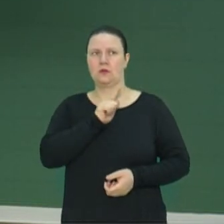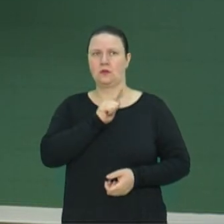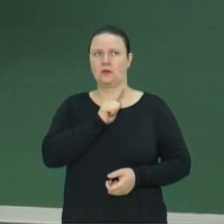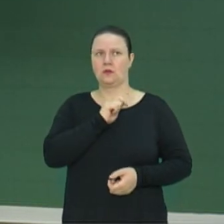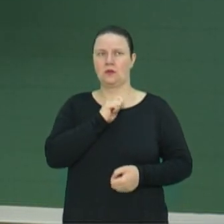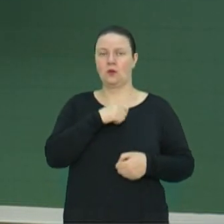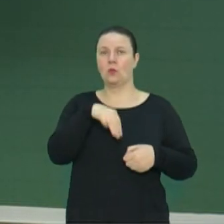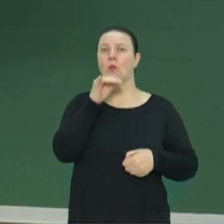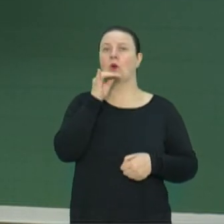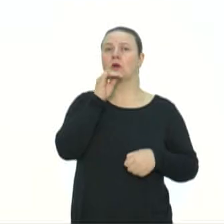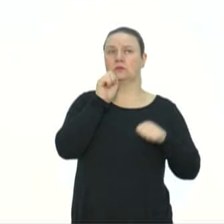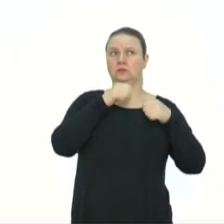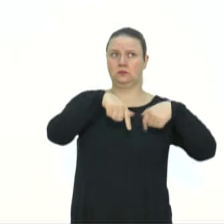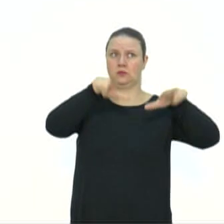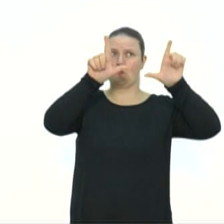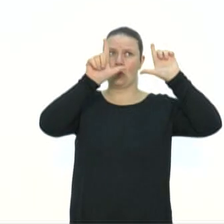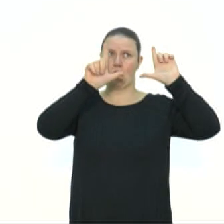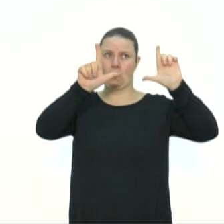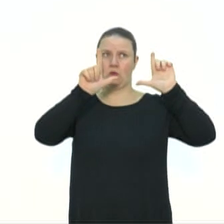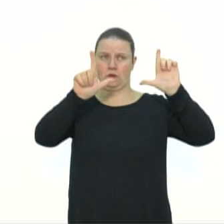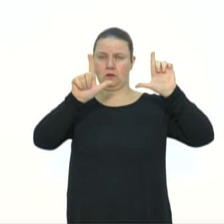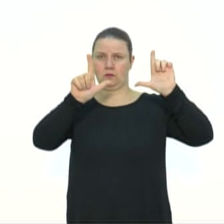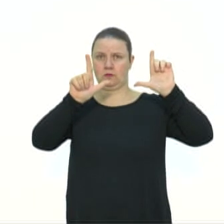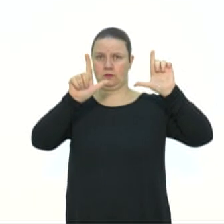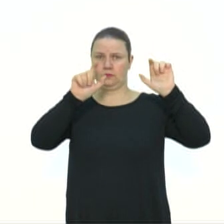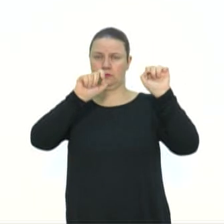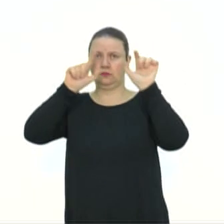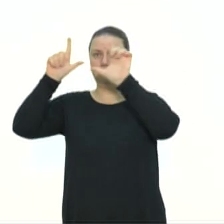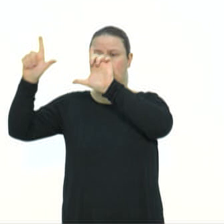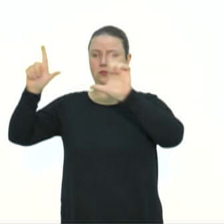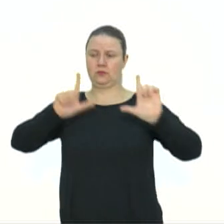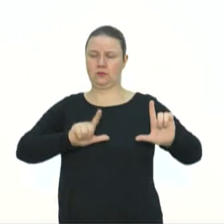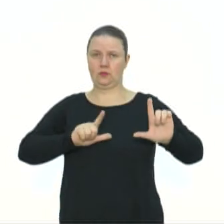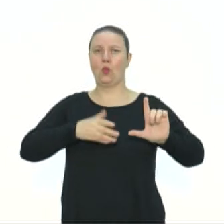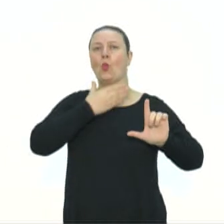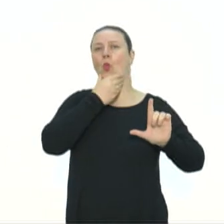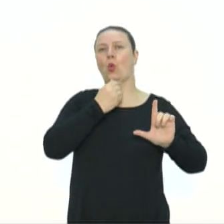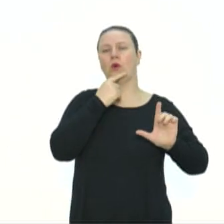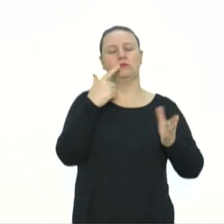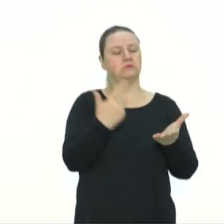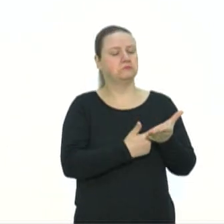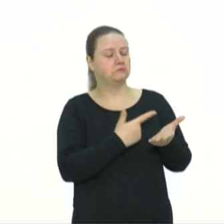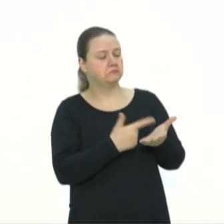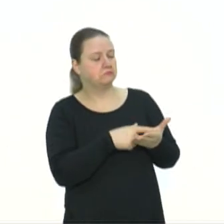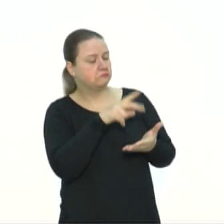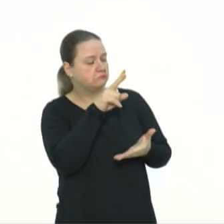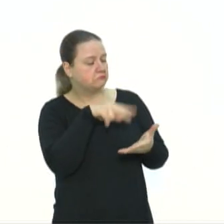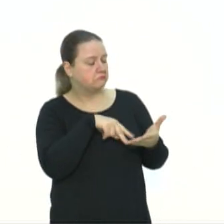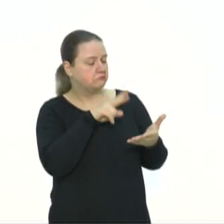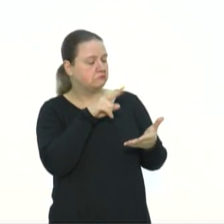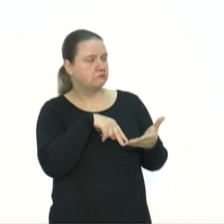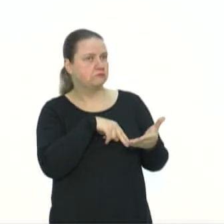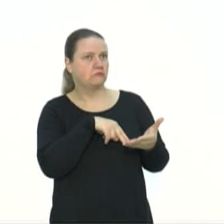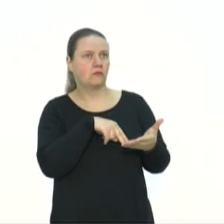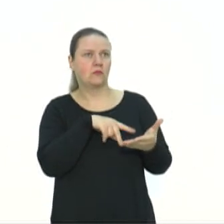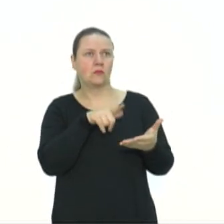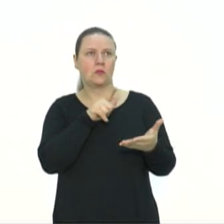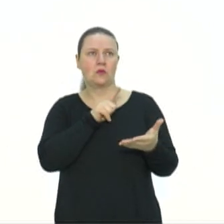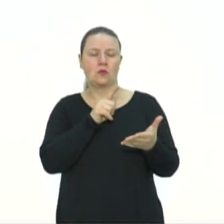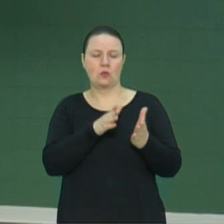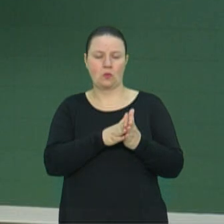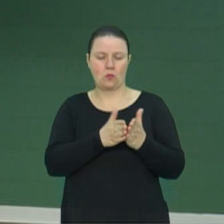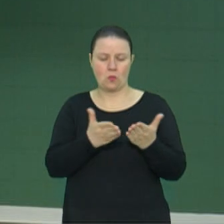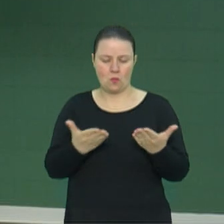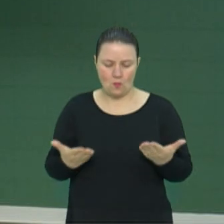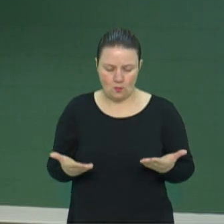alguns exemplos. Mira estes exemplos. Então, este homem está com um livro em las manos. E este livro está